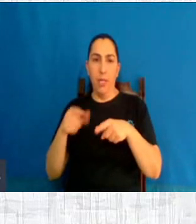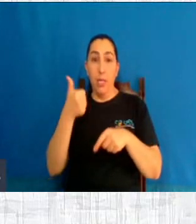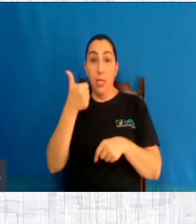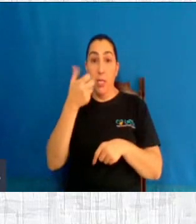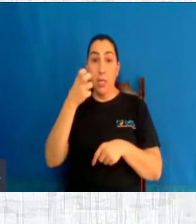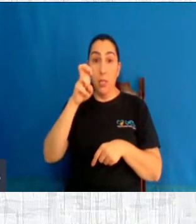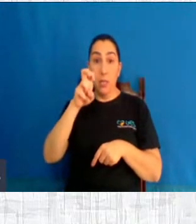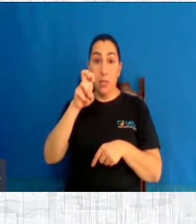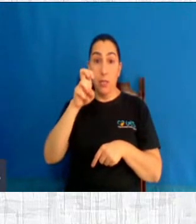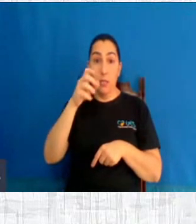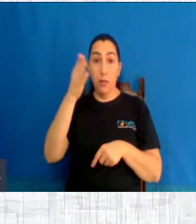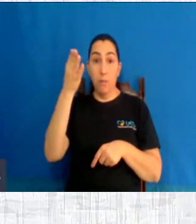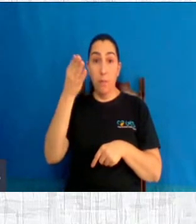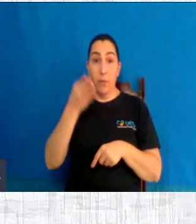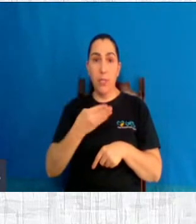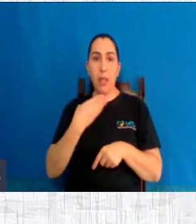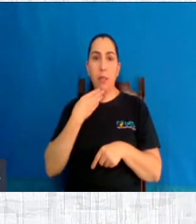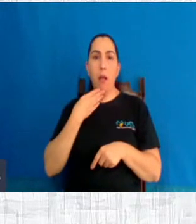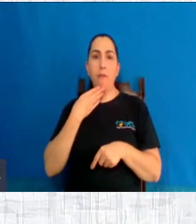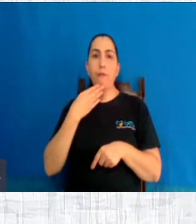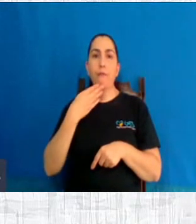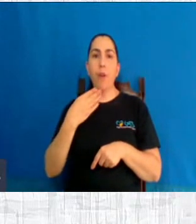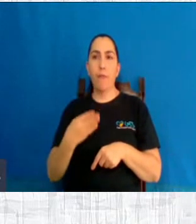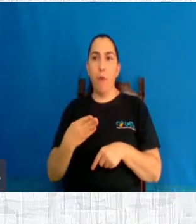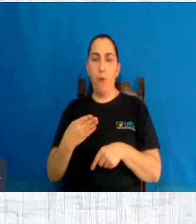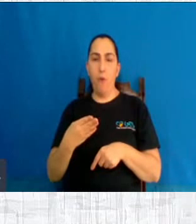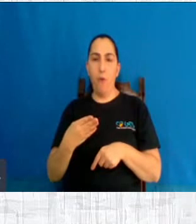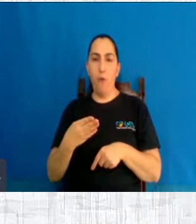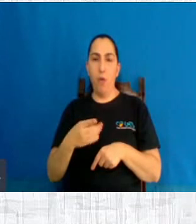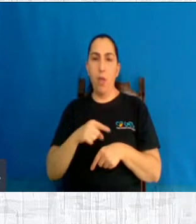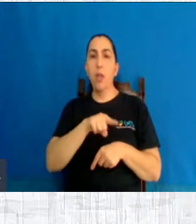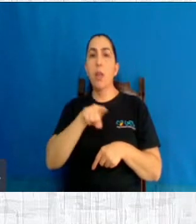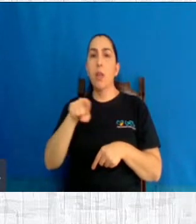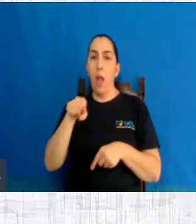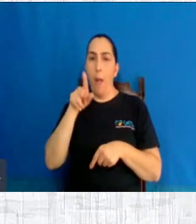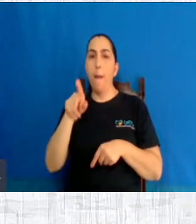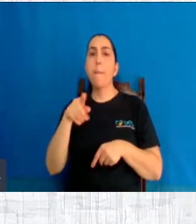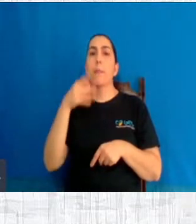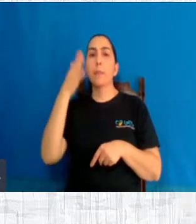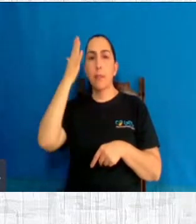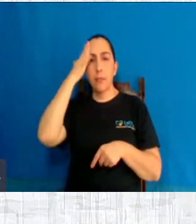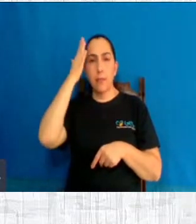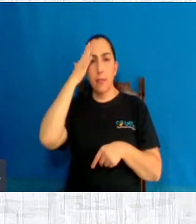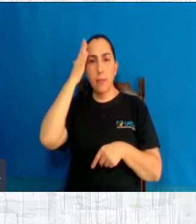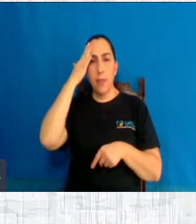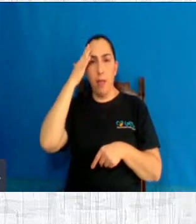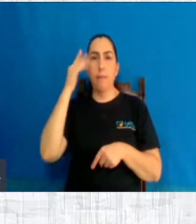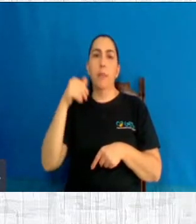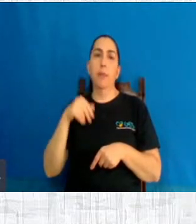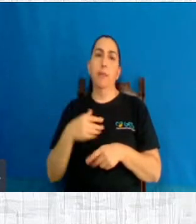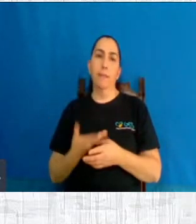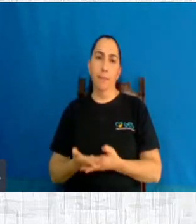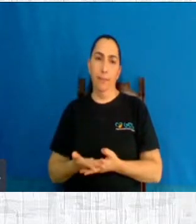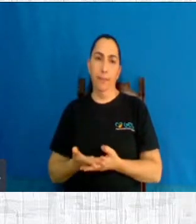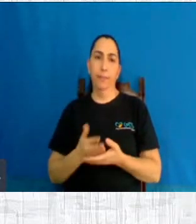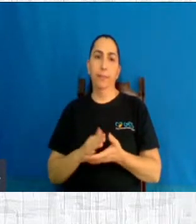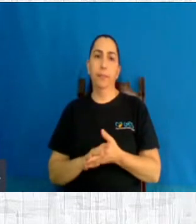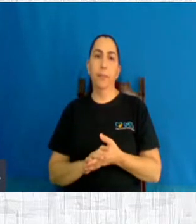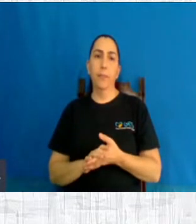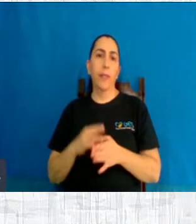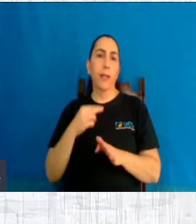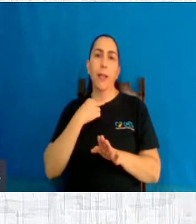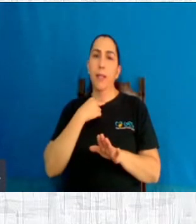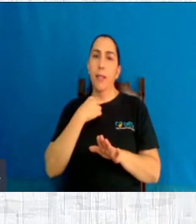não quer e os nossos parlamentares precisam saber da vontade do povo, inclusive os ministros do Supremo também, né? Que não podem